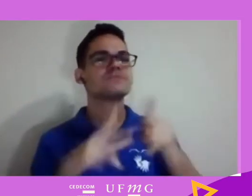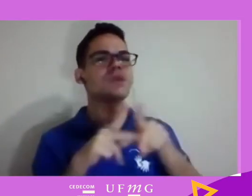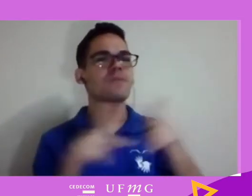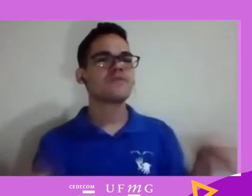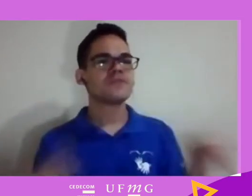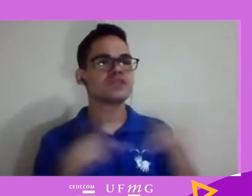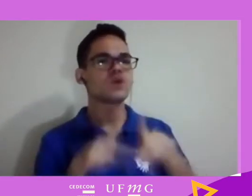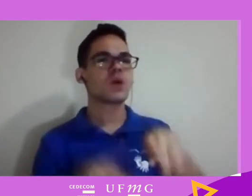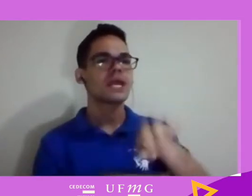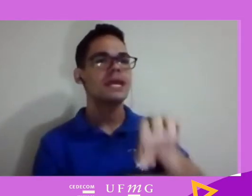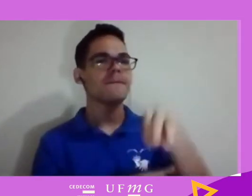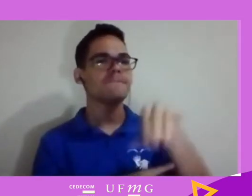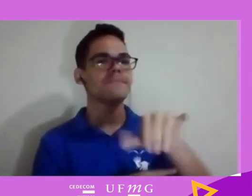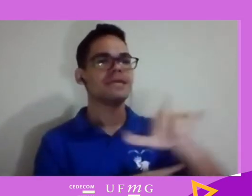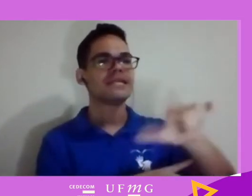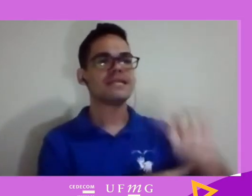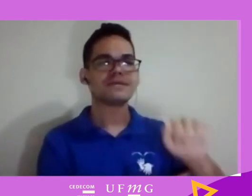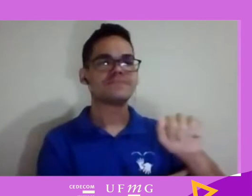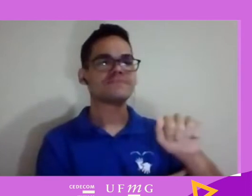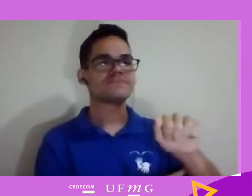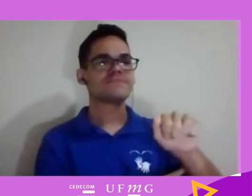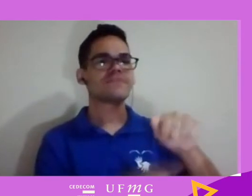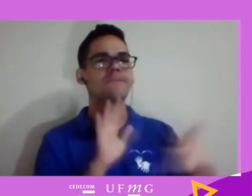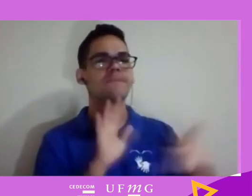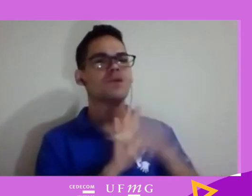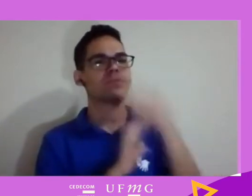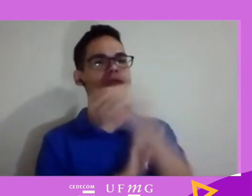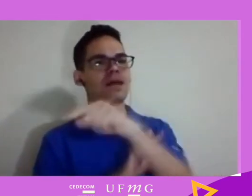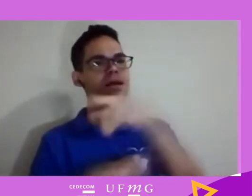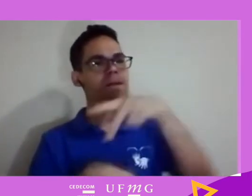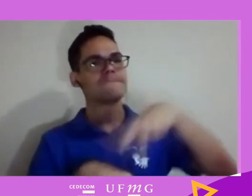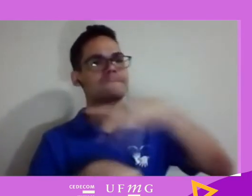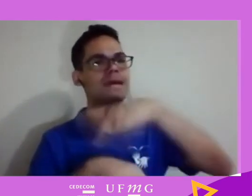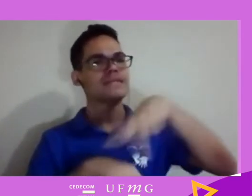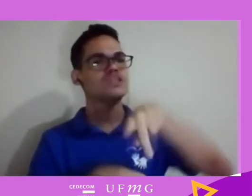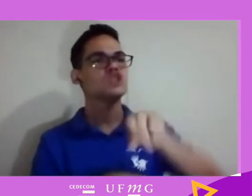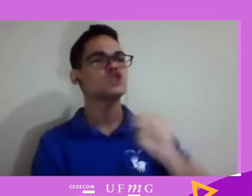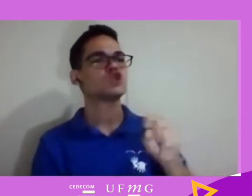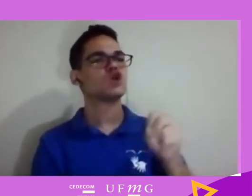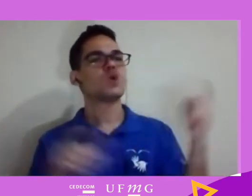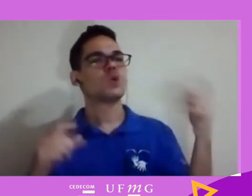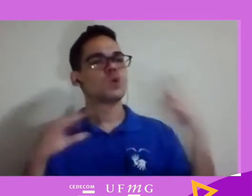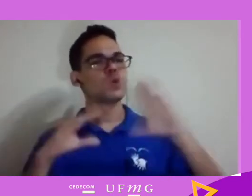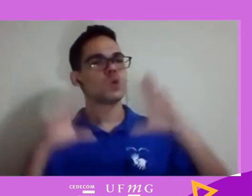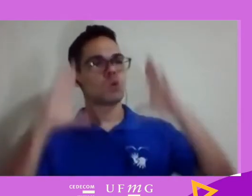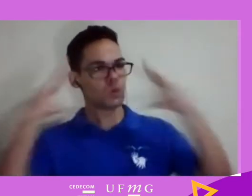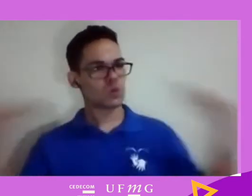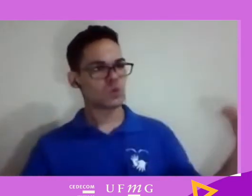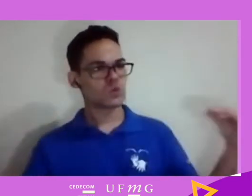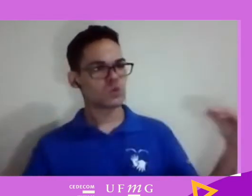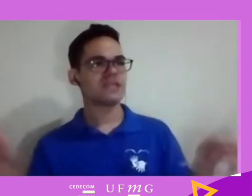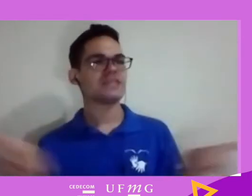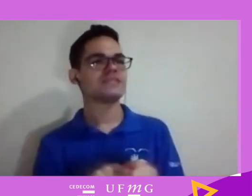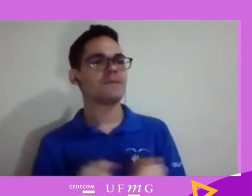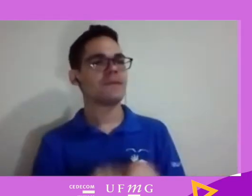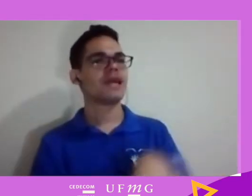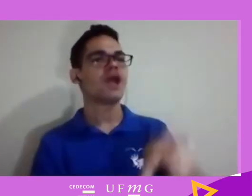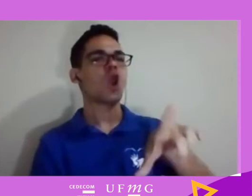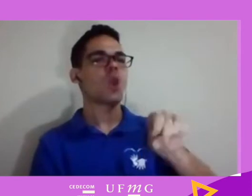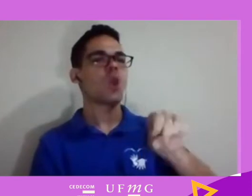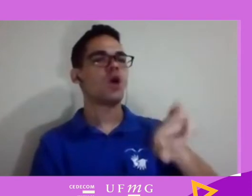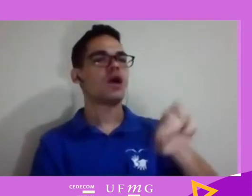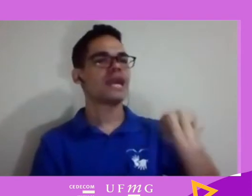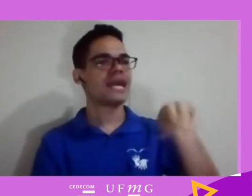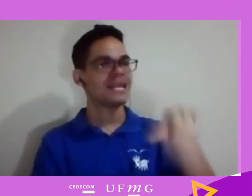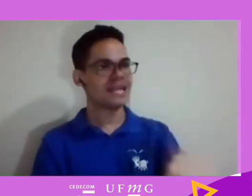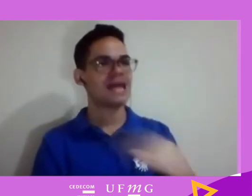Gambarato, professora da Yanshoot University, na Suécia, a Lorena Tarsi, que é professora do UniBH, e eu acabamos de